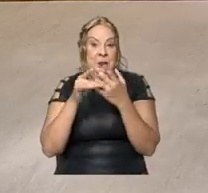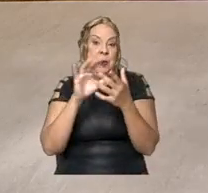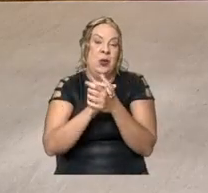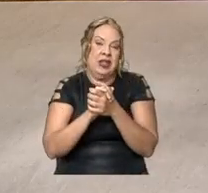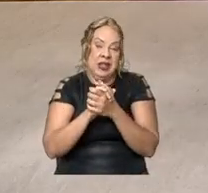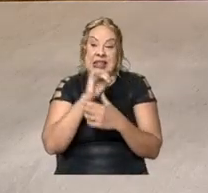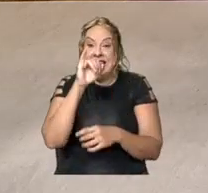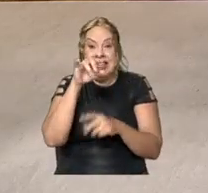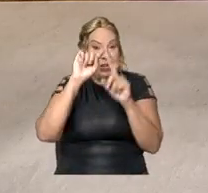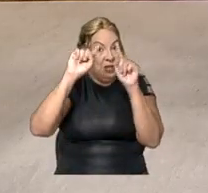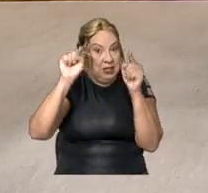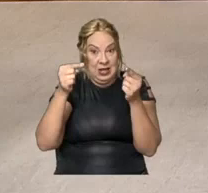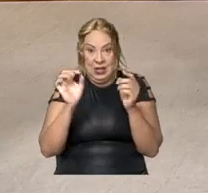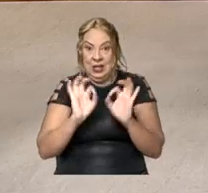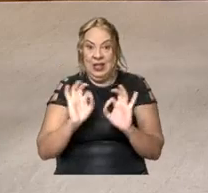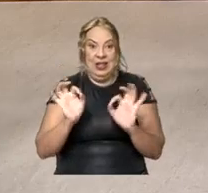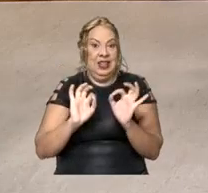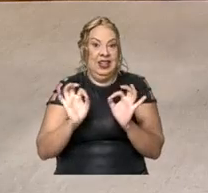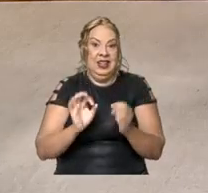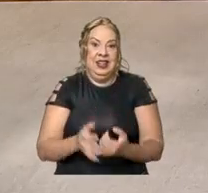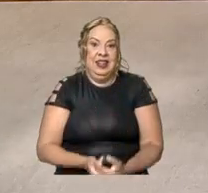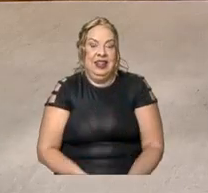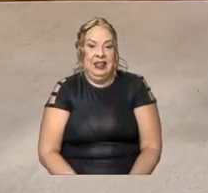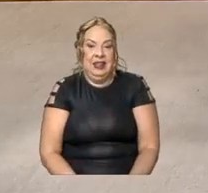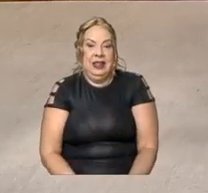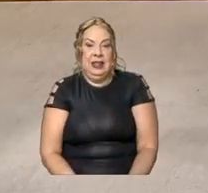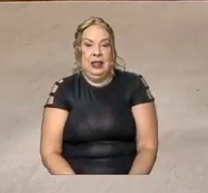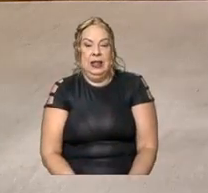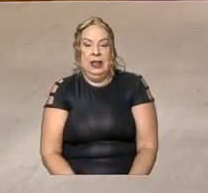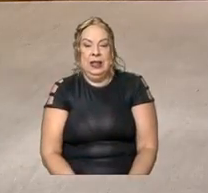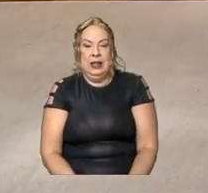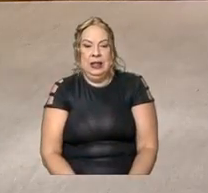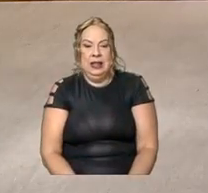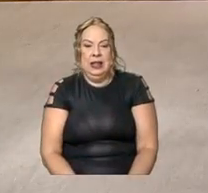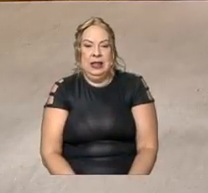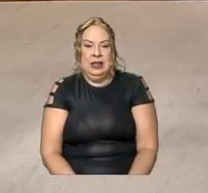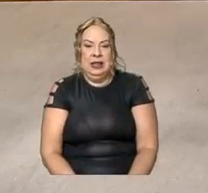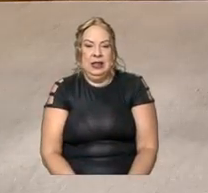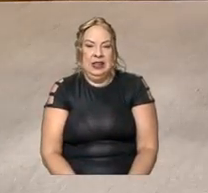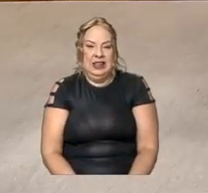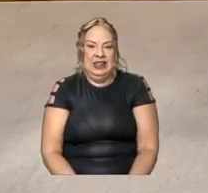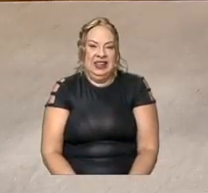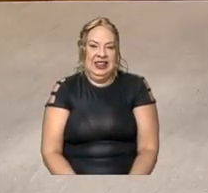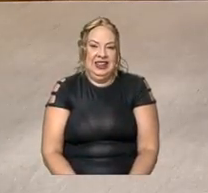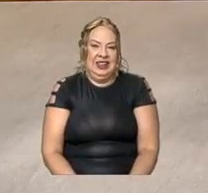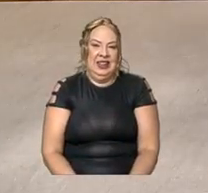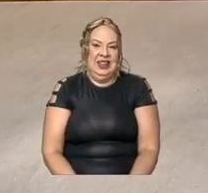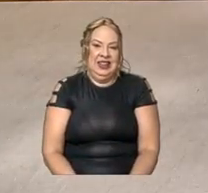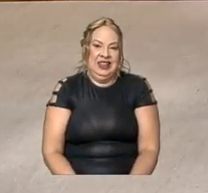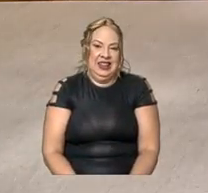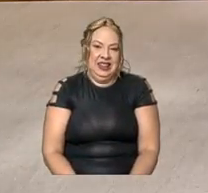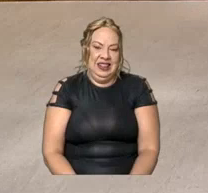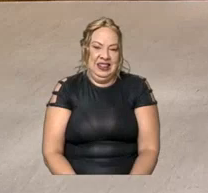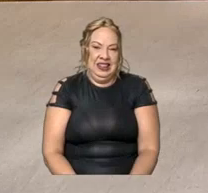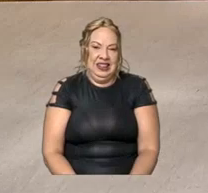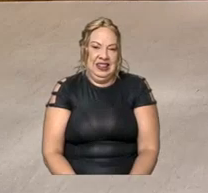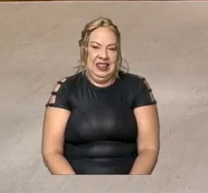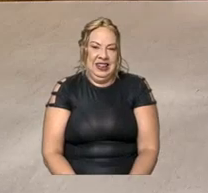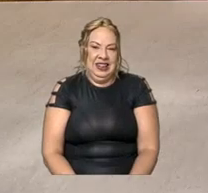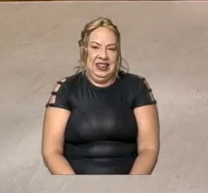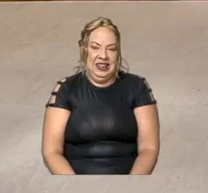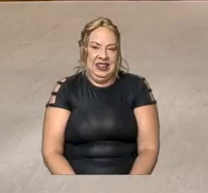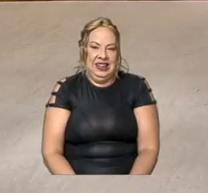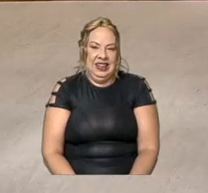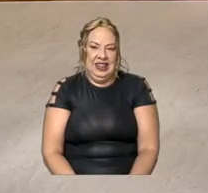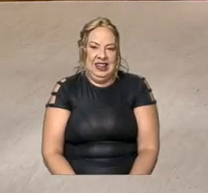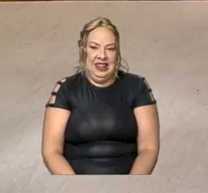Arrasou, também acho, Ju. Só porque colocou o nome da esposa. Muito bom, não porque nós somos mulheres e estamos falando isso, né, Ju? Nós estamos falando isso